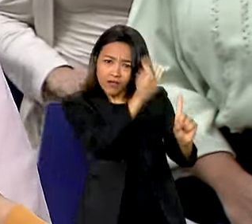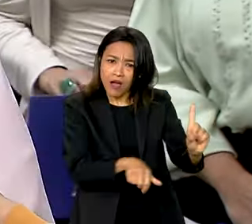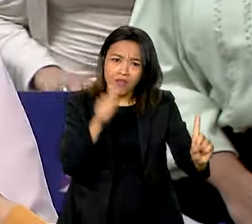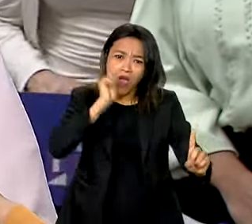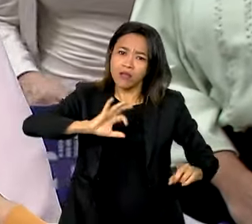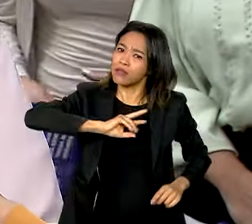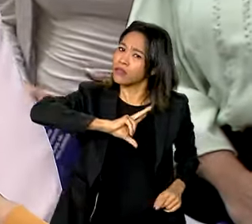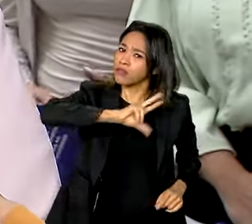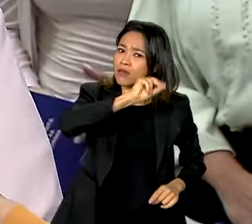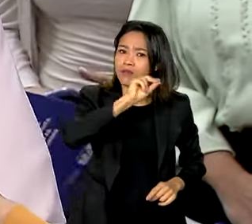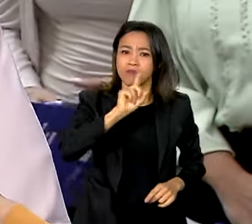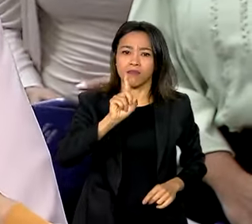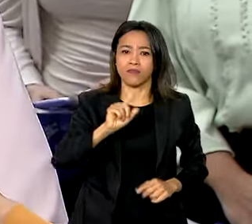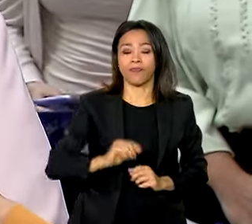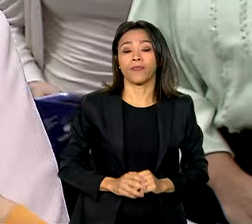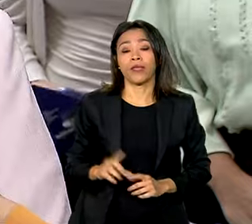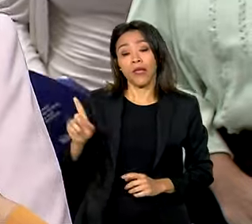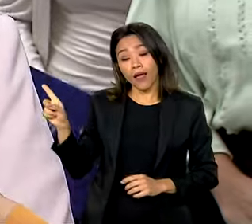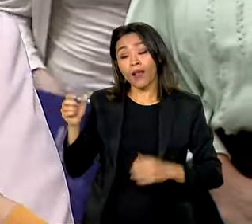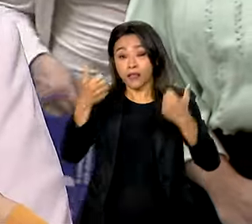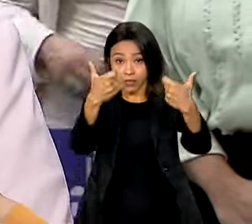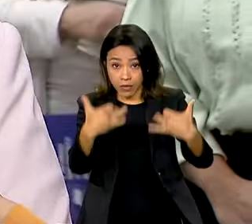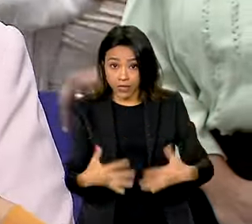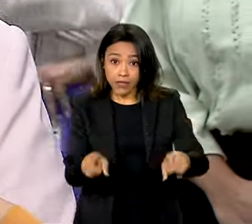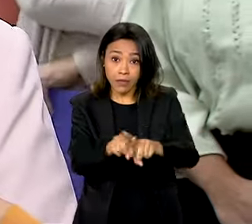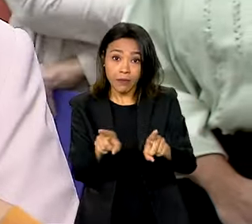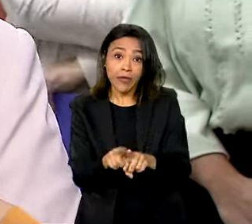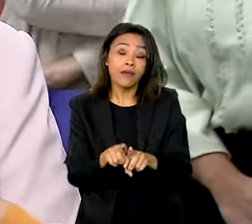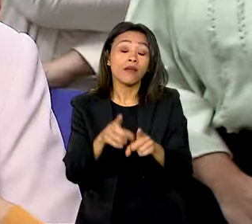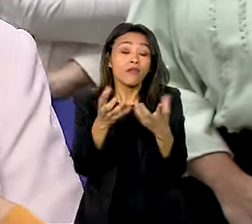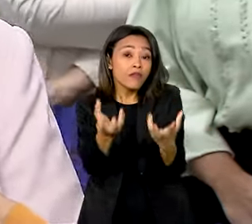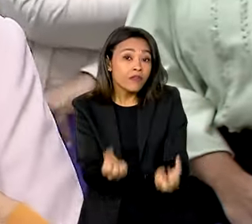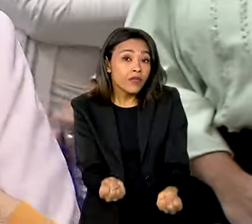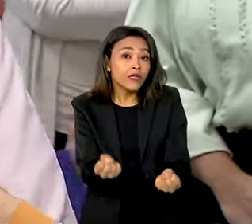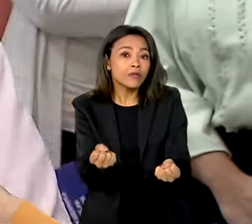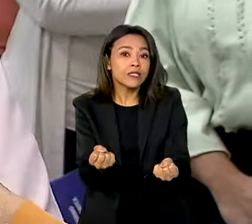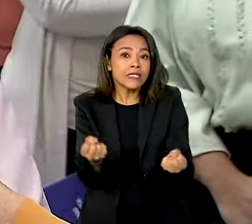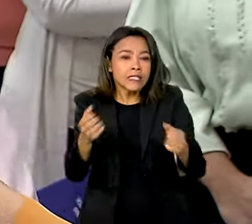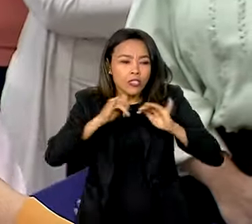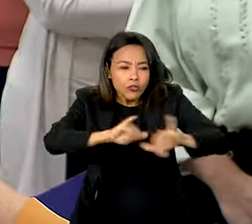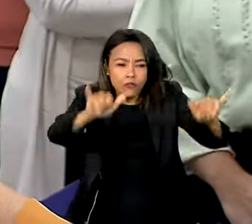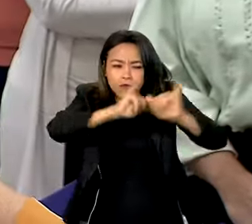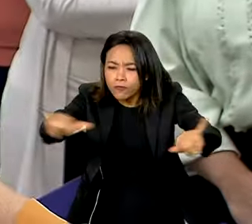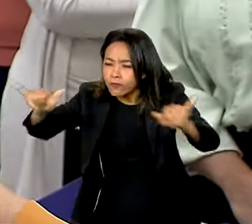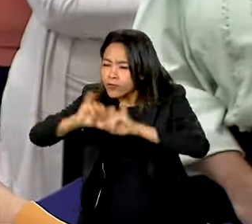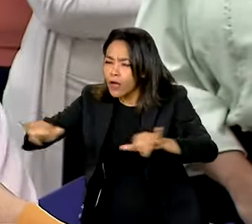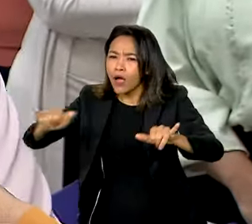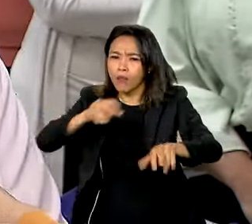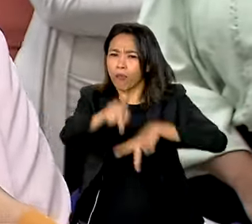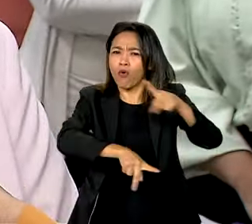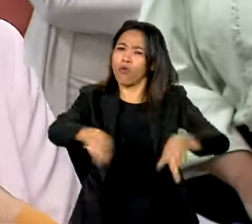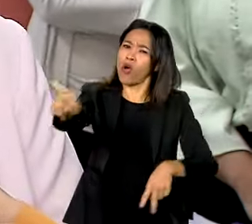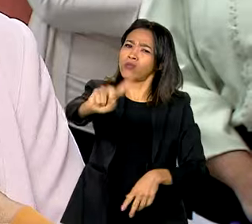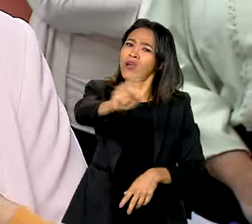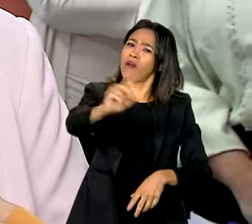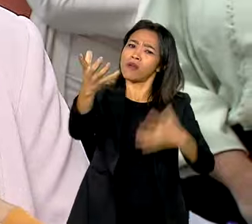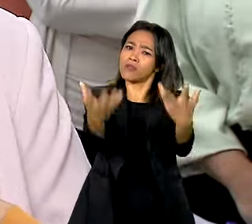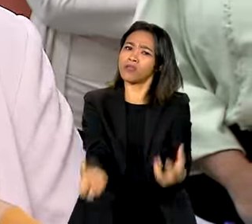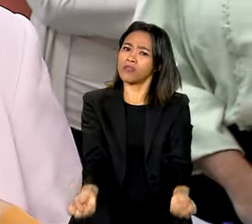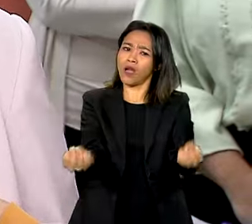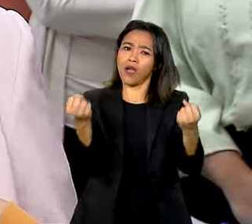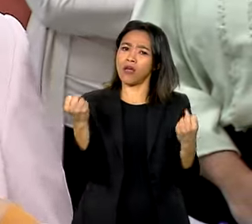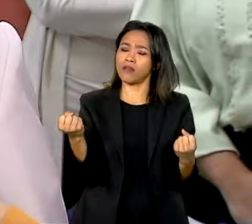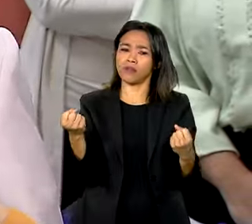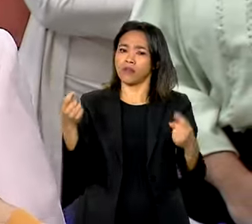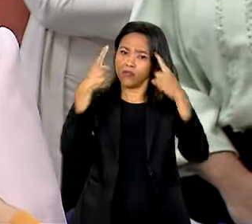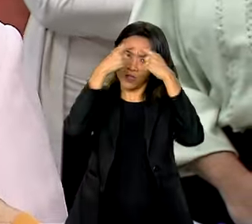também criar de novo na expectativa na população que não pode aceitar suportar a violência contra as mulheres. Né? Nós